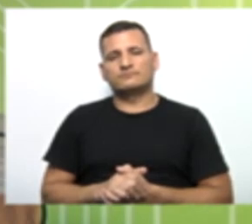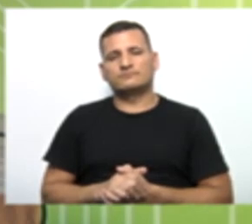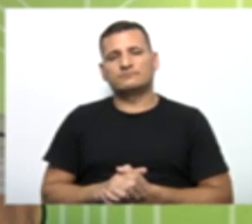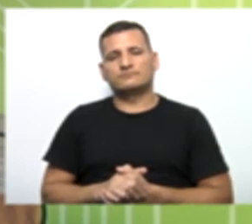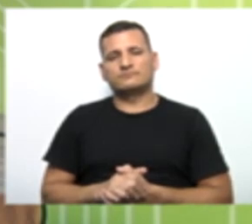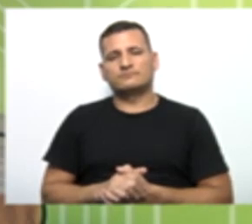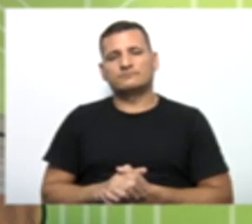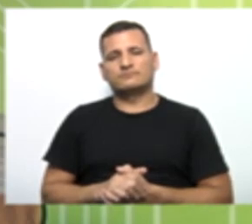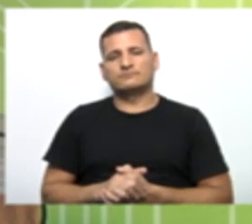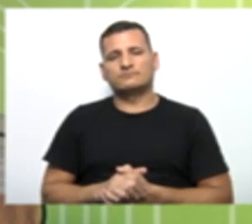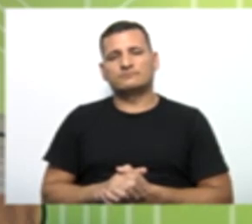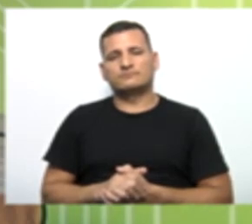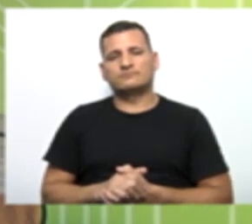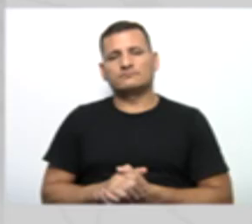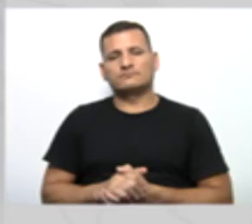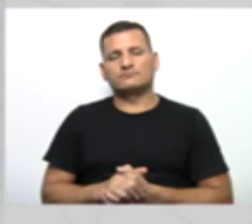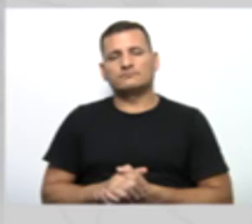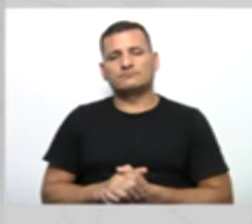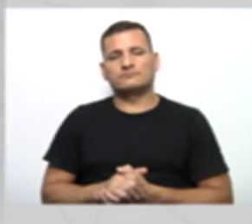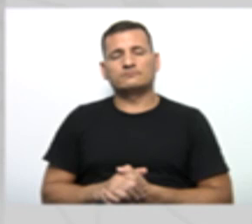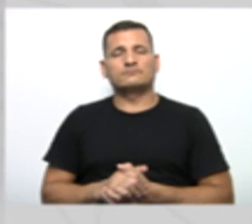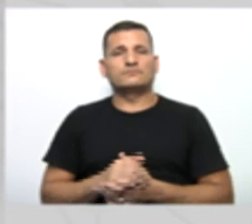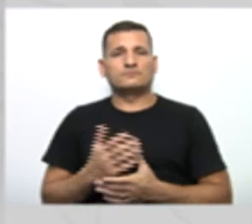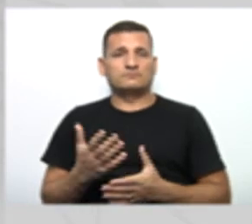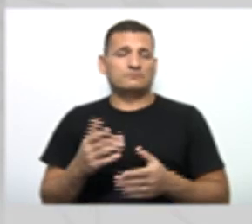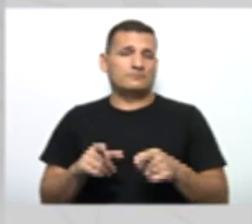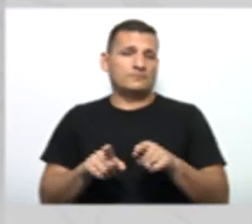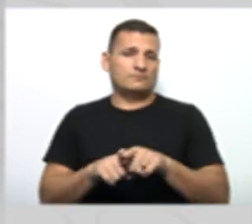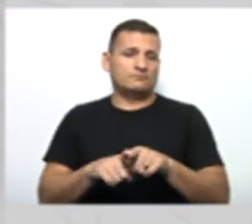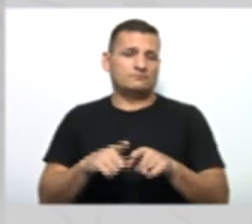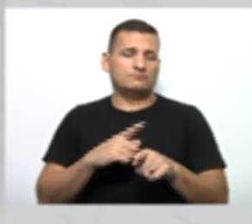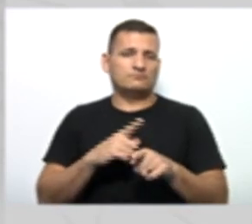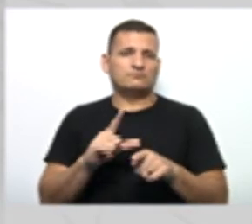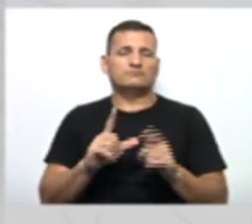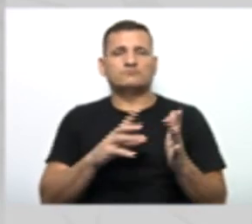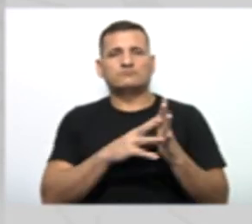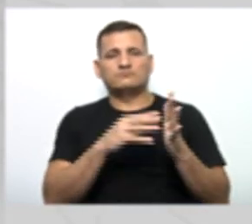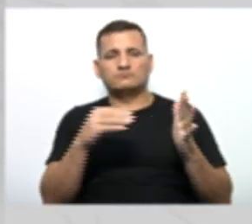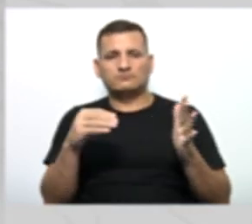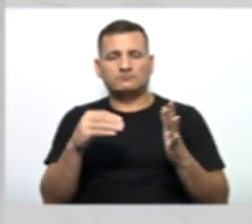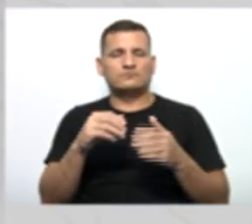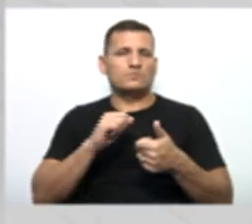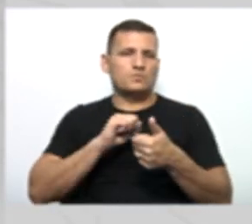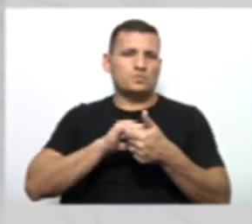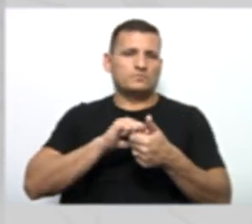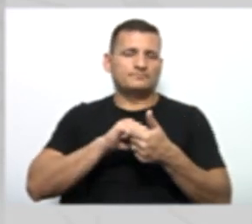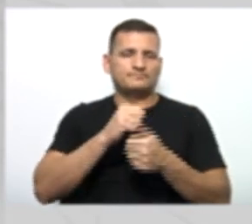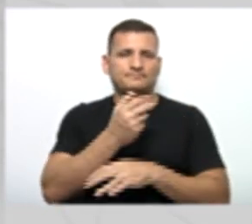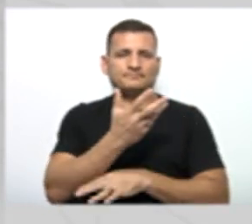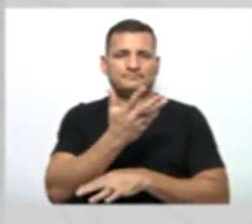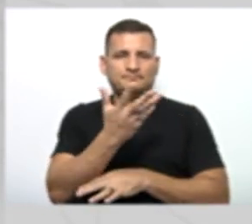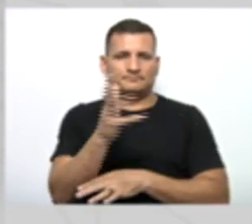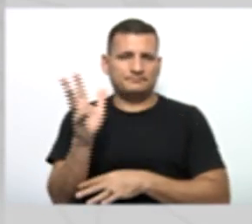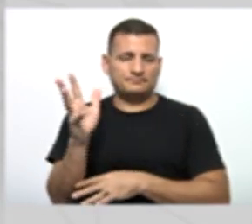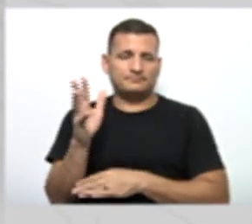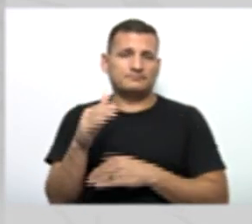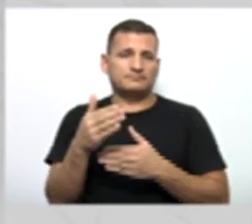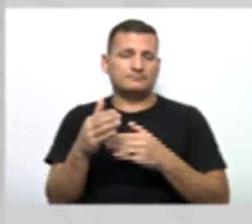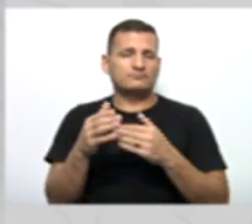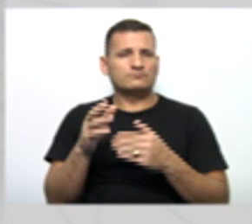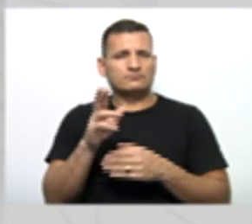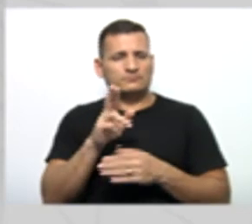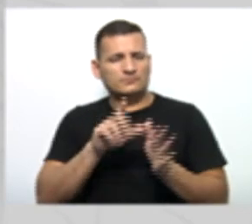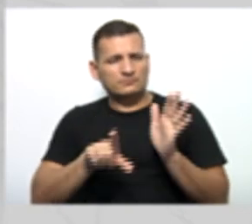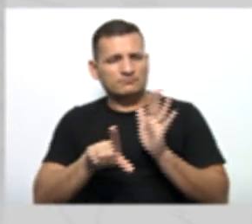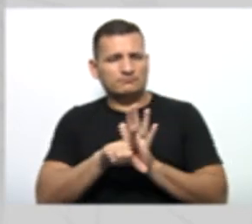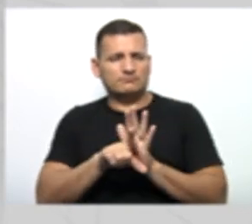E nós temos também os padrões de qualidade ambiental. Então, para que ocorra a aplicação das leis